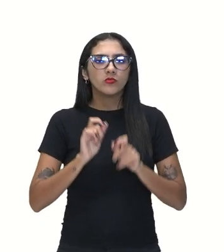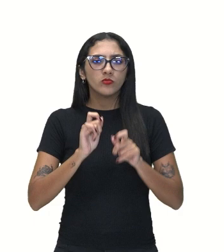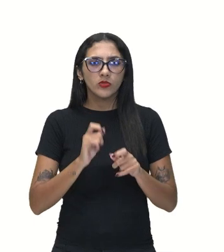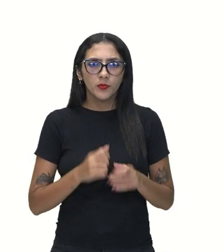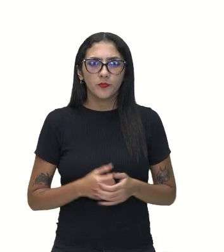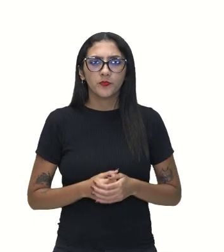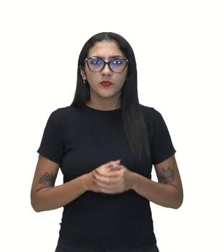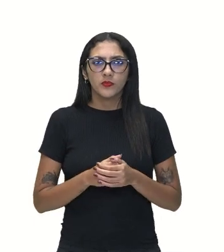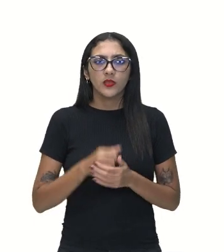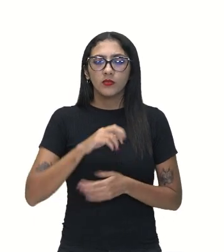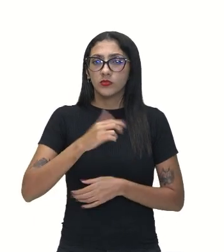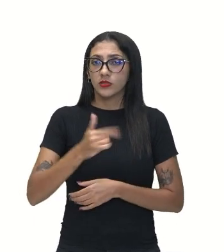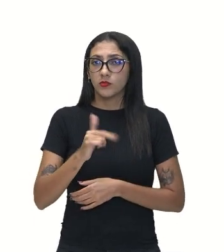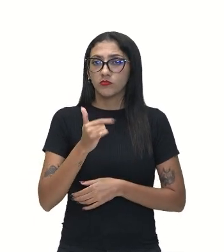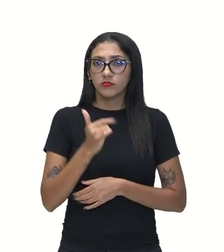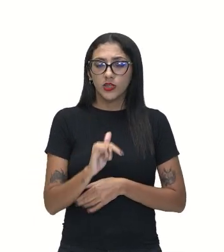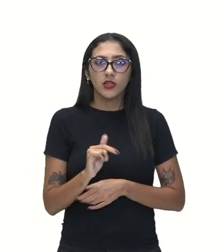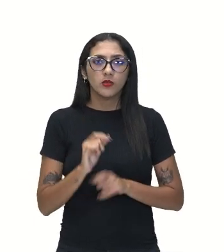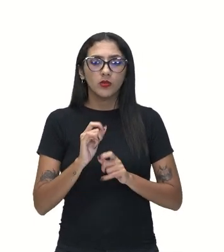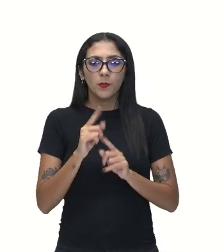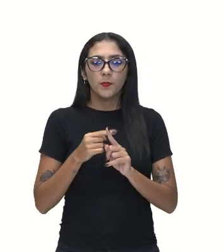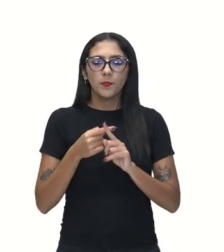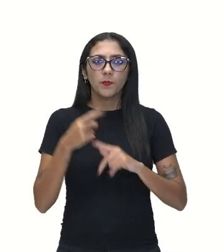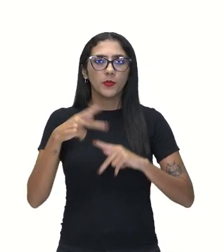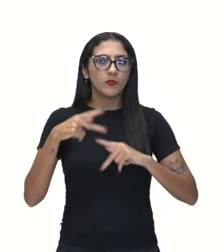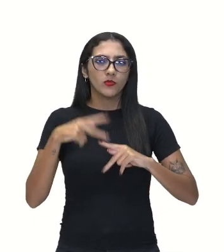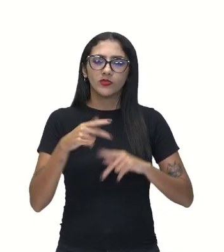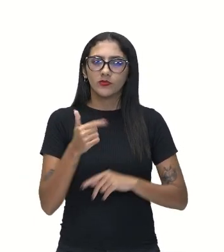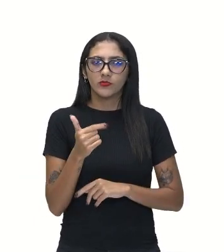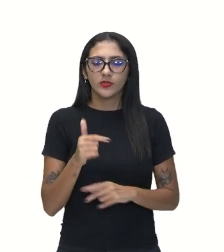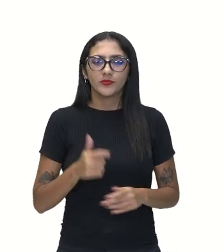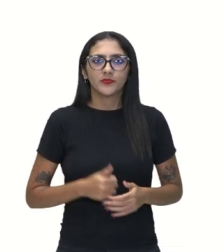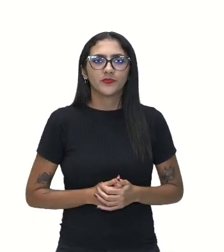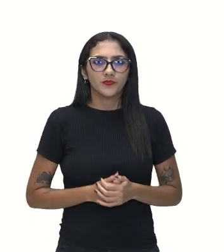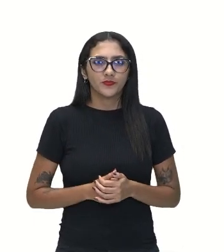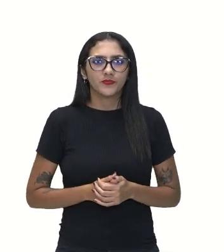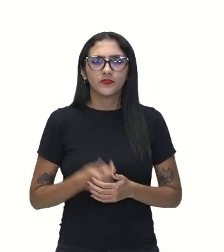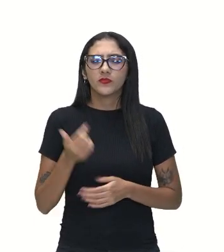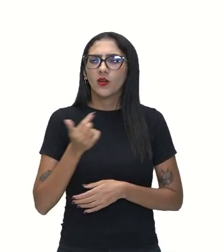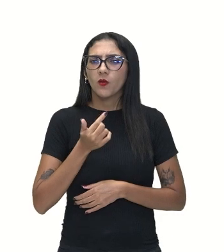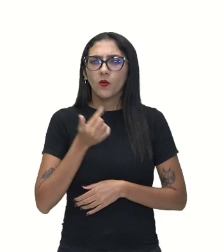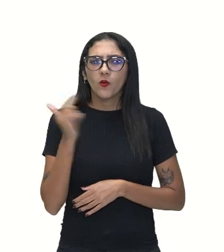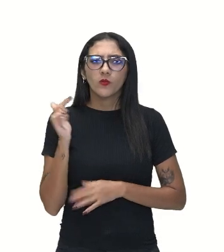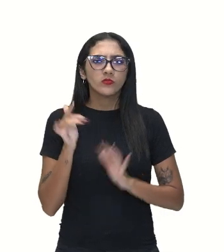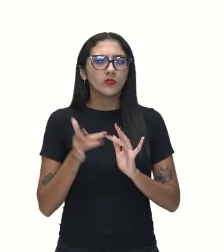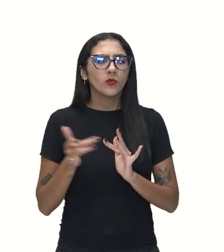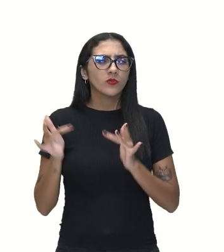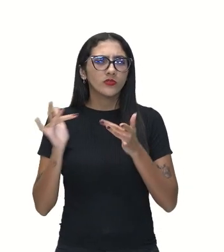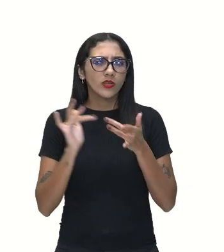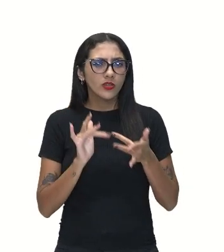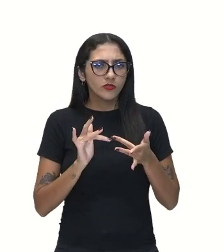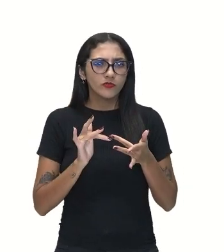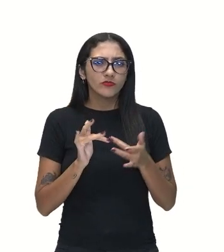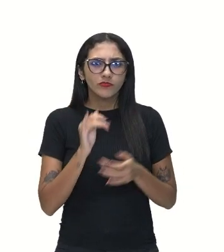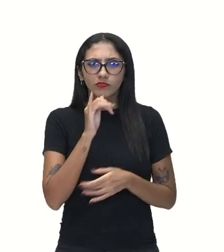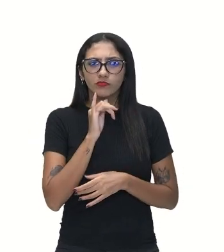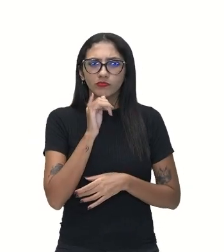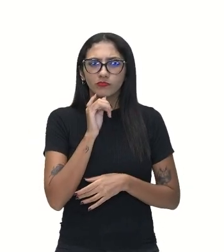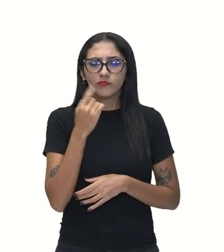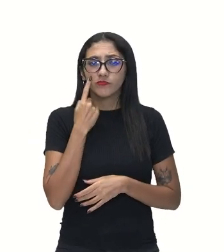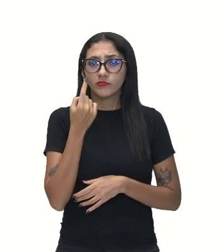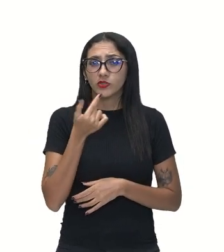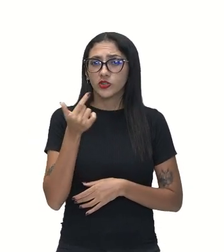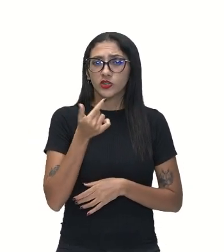construção sem preposição, ok? Já em outro sentido, vamos colocar aí o nosso segundo